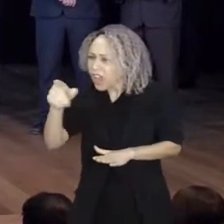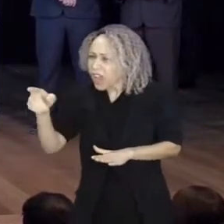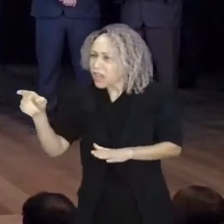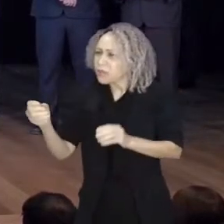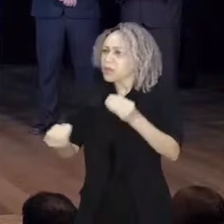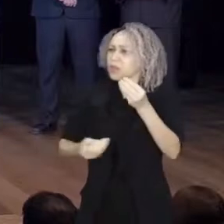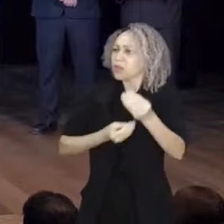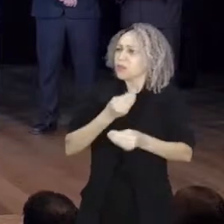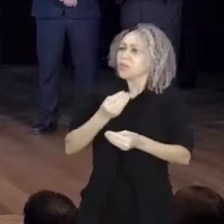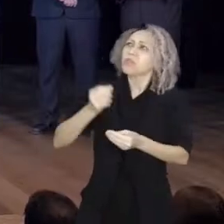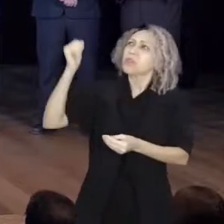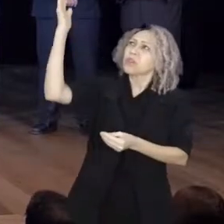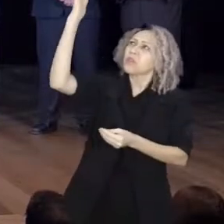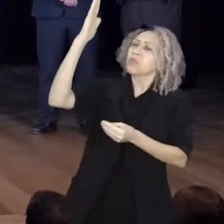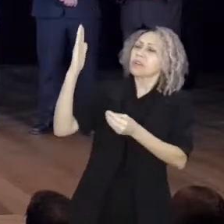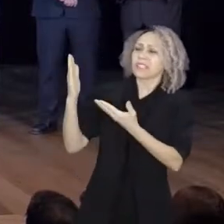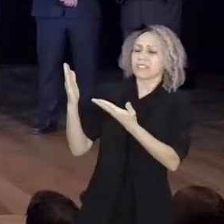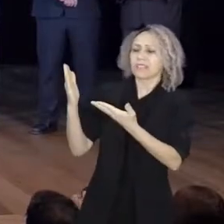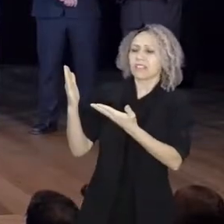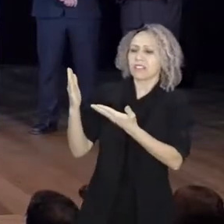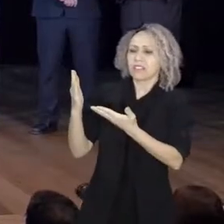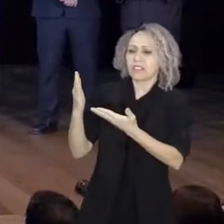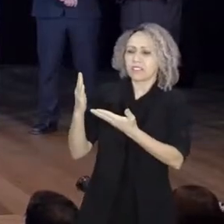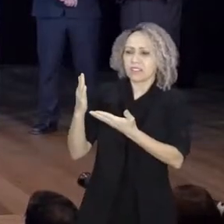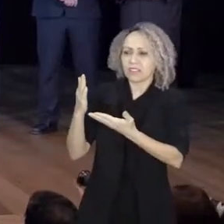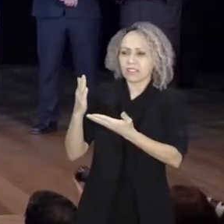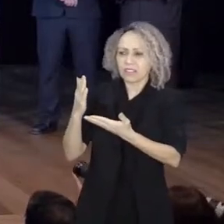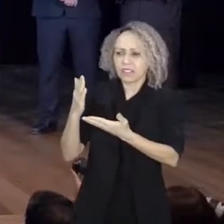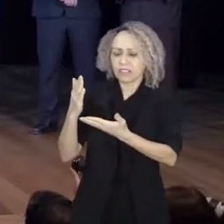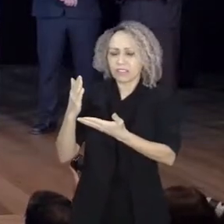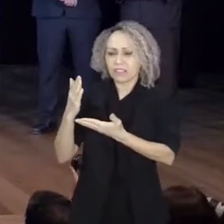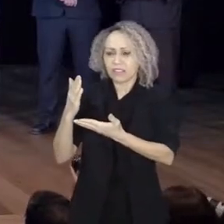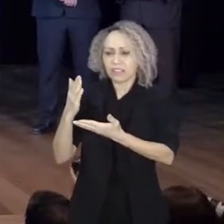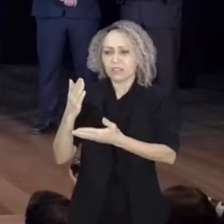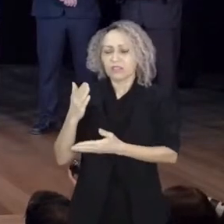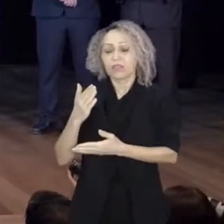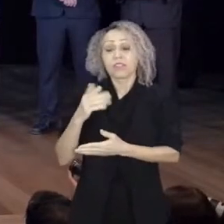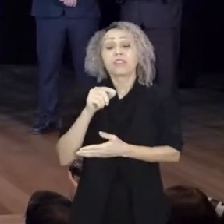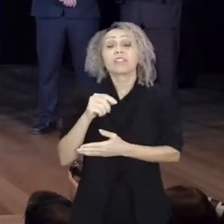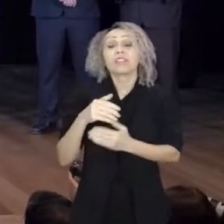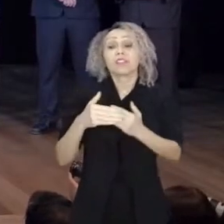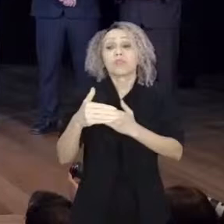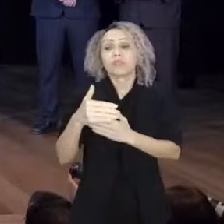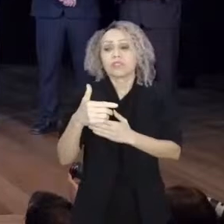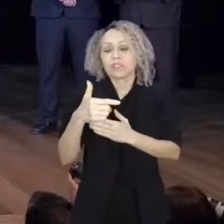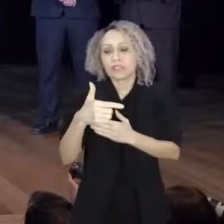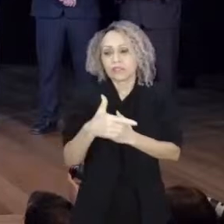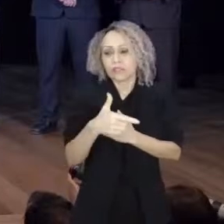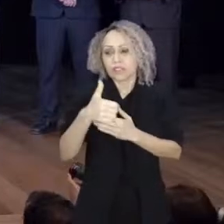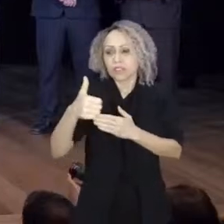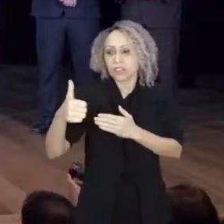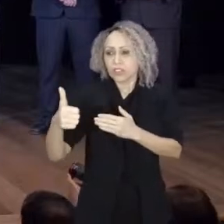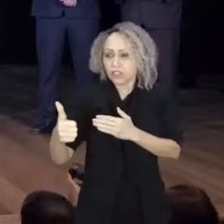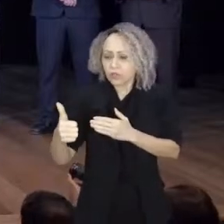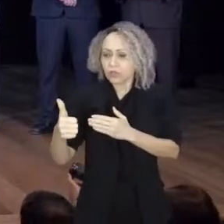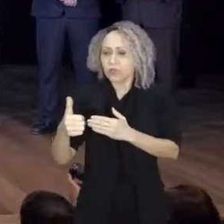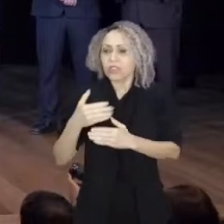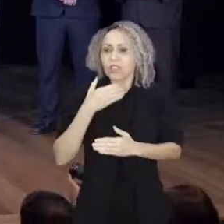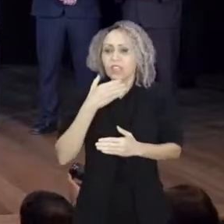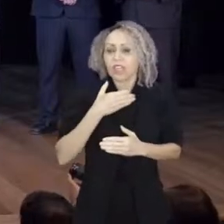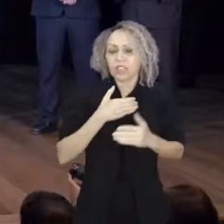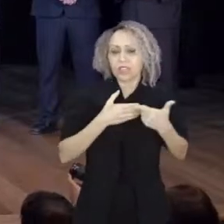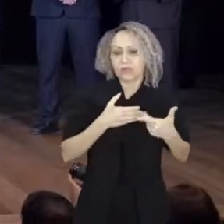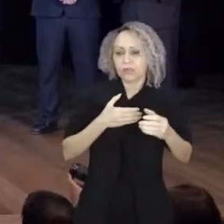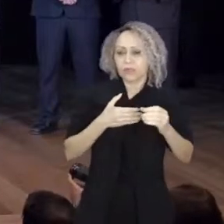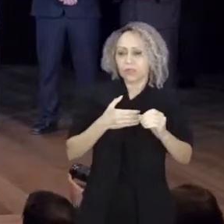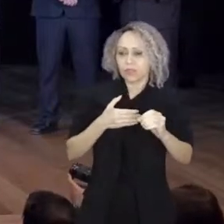dia 21 de dezembro de 2022. E eu espero que a gente consiga